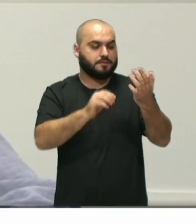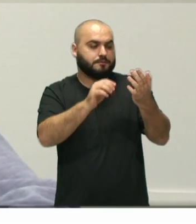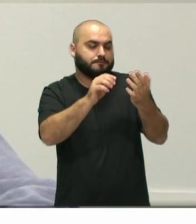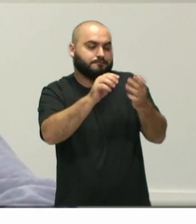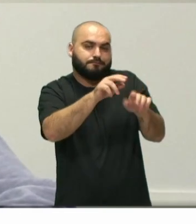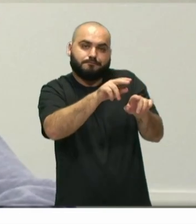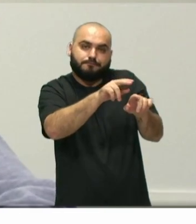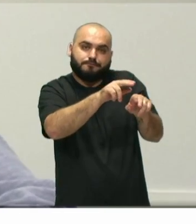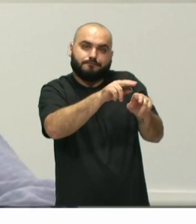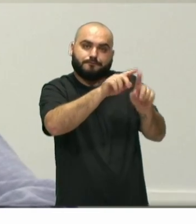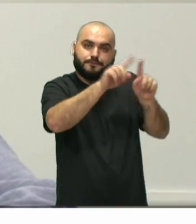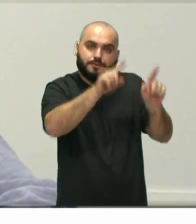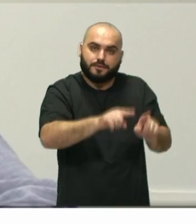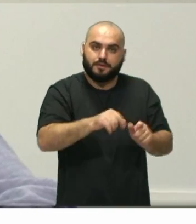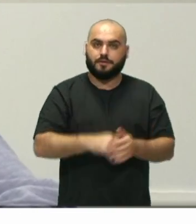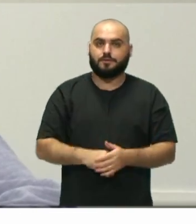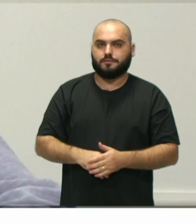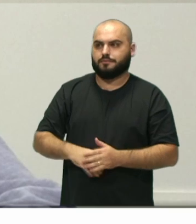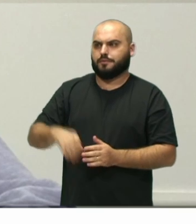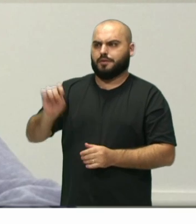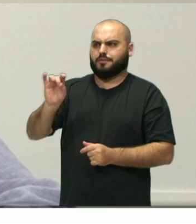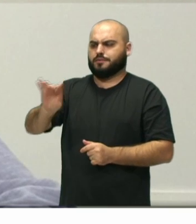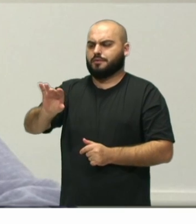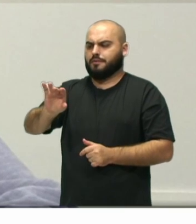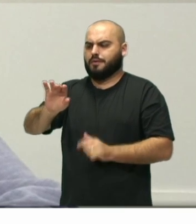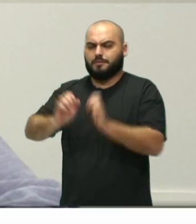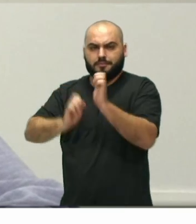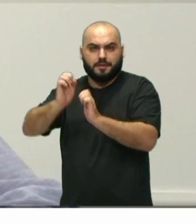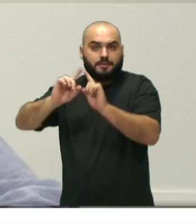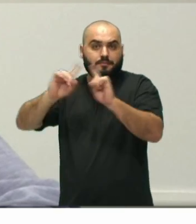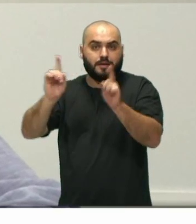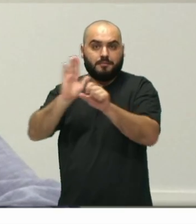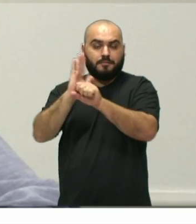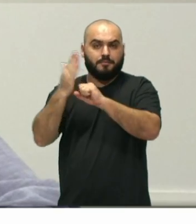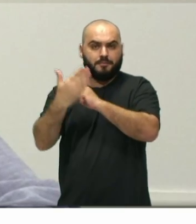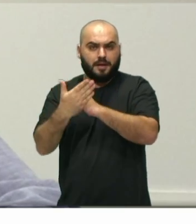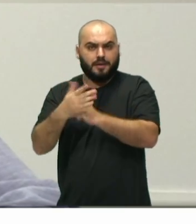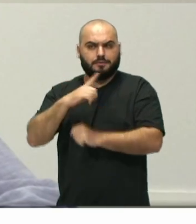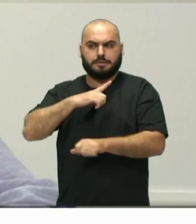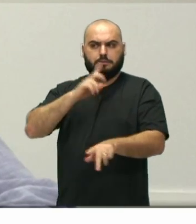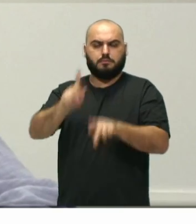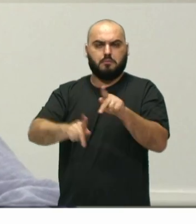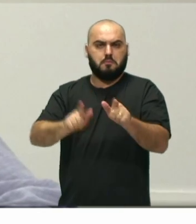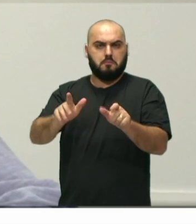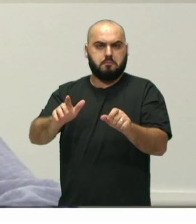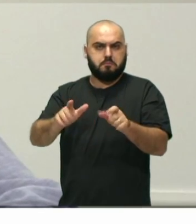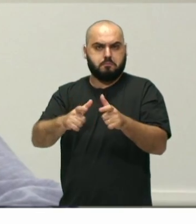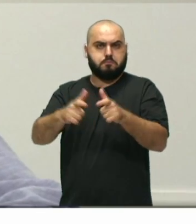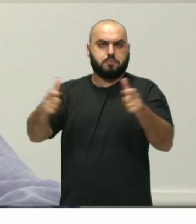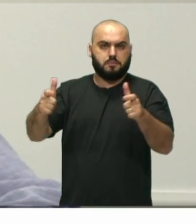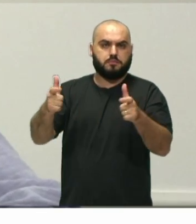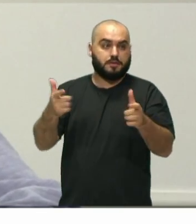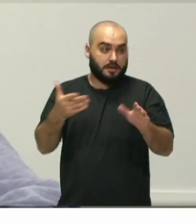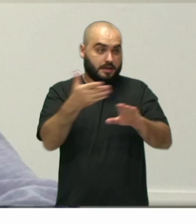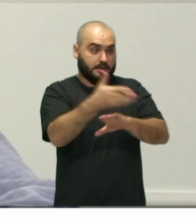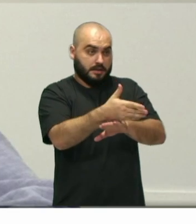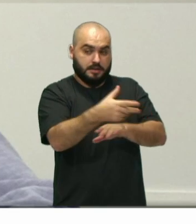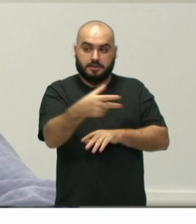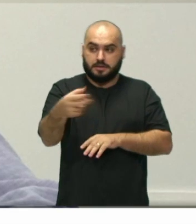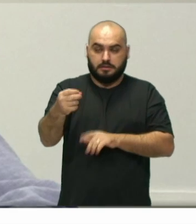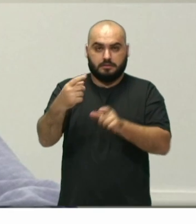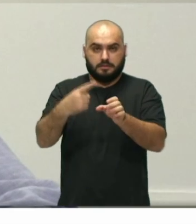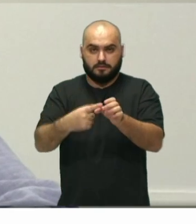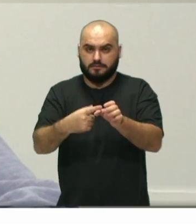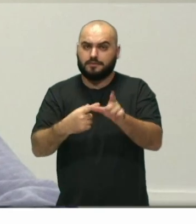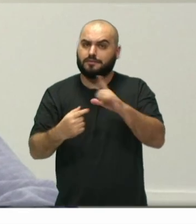estar testando essas pessoas, não só em empresas, mas nos bairros também mais populosos da cidade, entrada e saída da cidade, para que a gente tenha